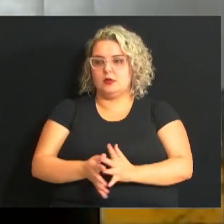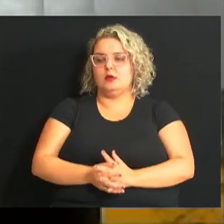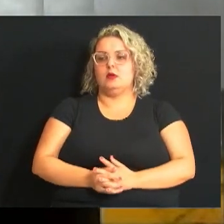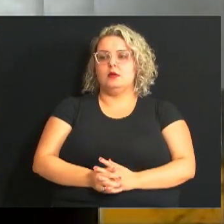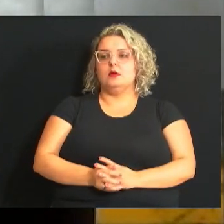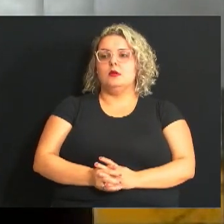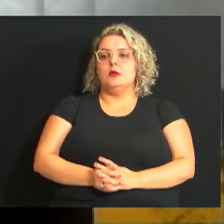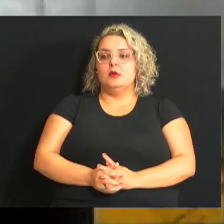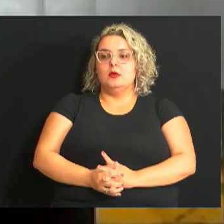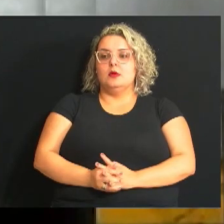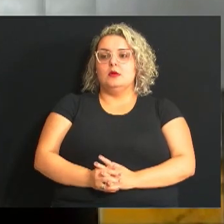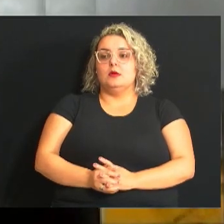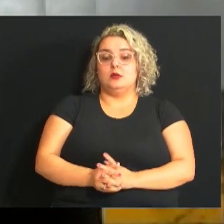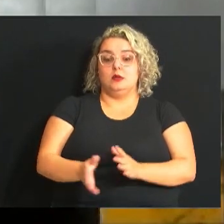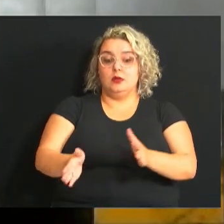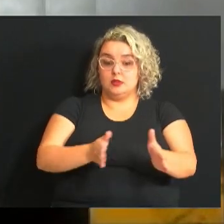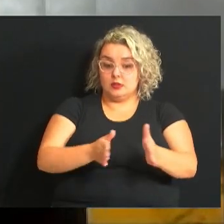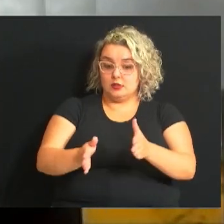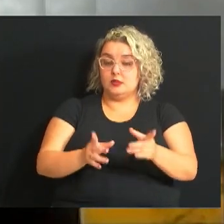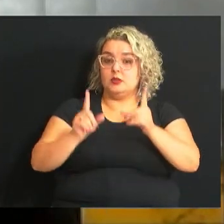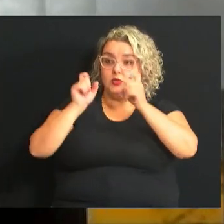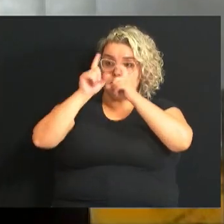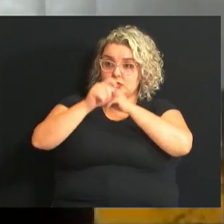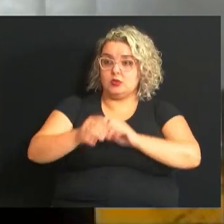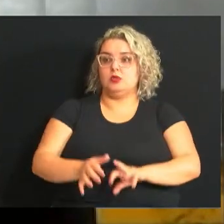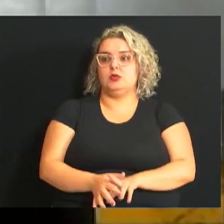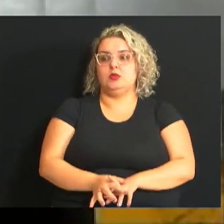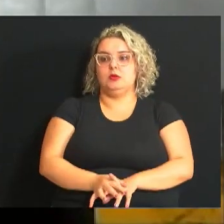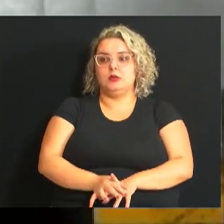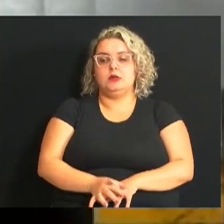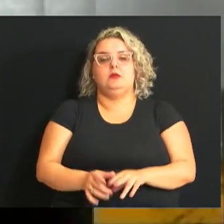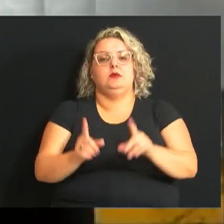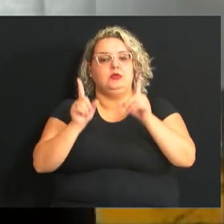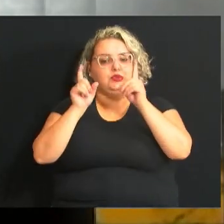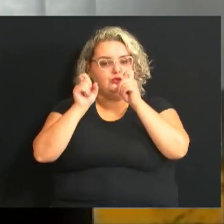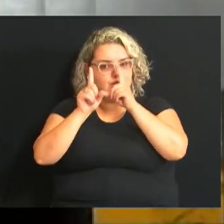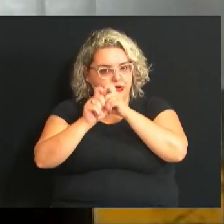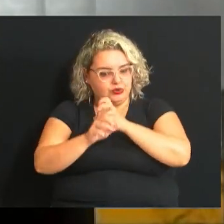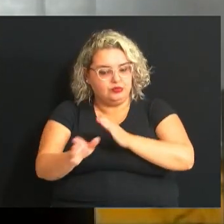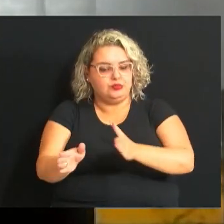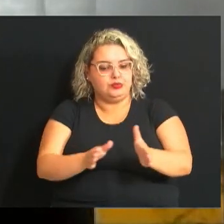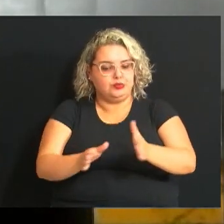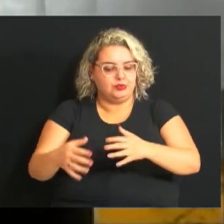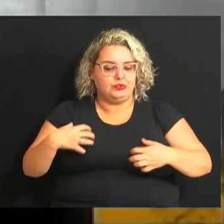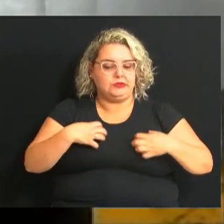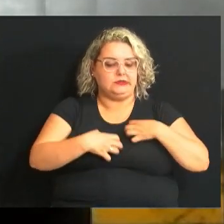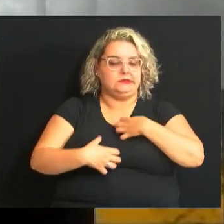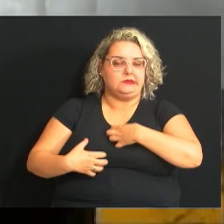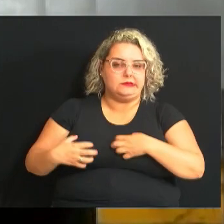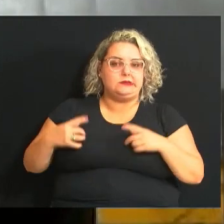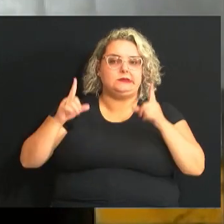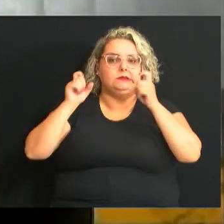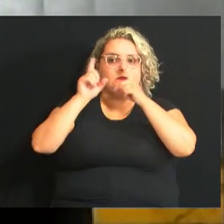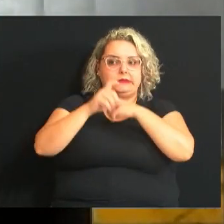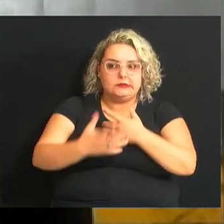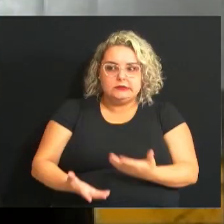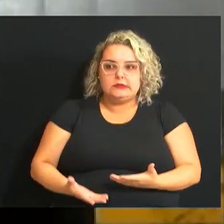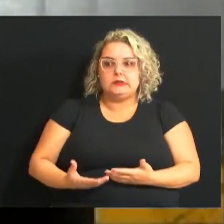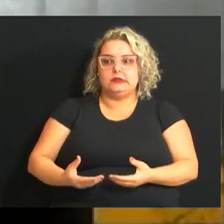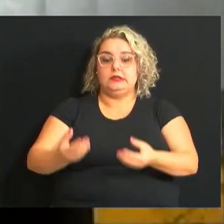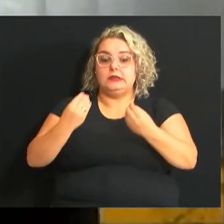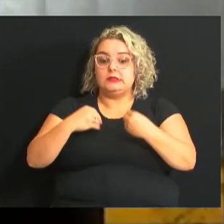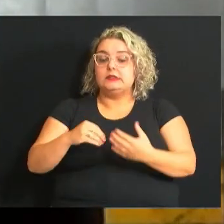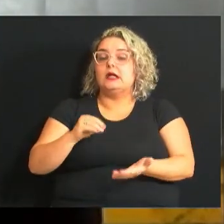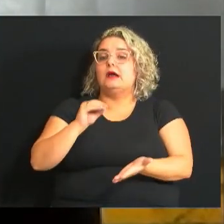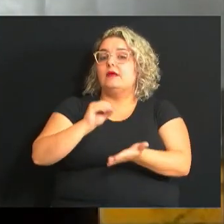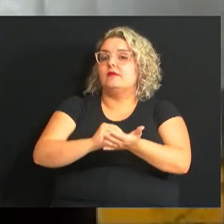esse período de aflição, ele foi muito difícil, ele tira a sua estabilidade, ele te traz essa insegurança.